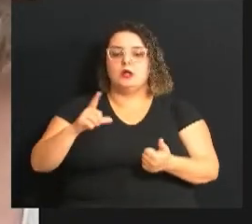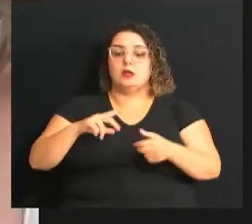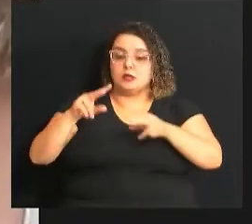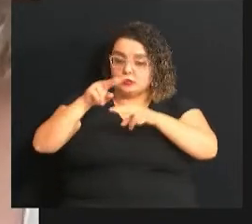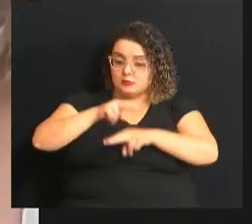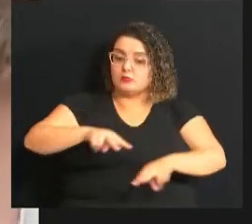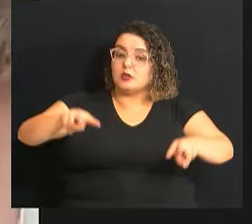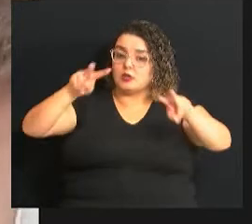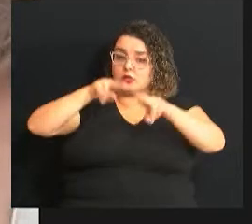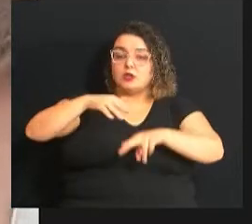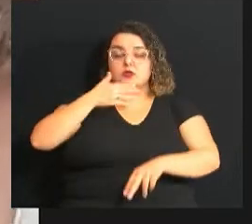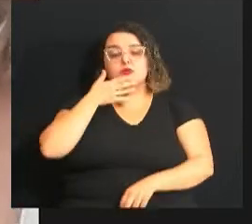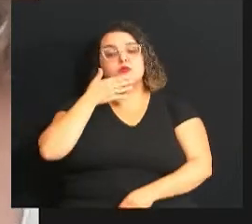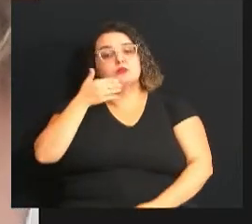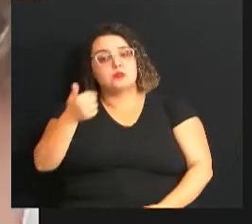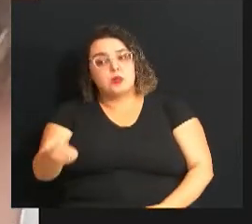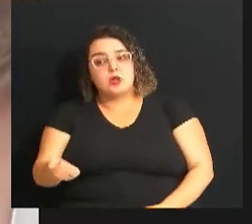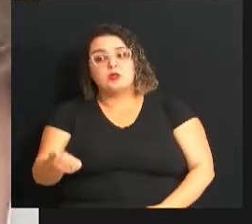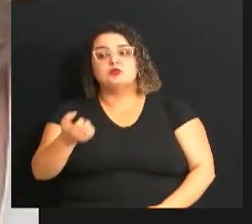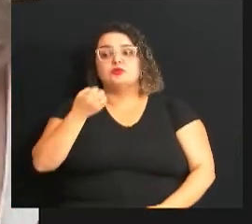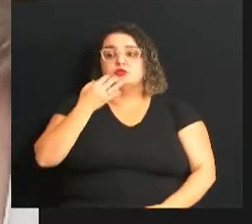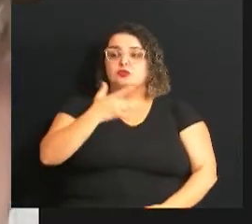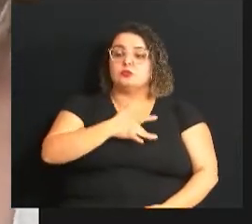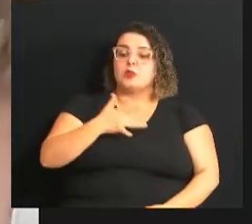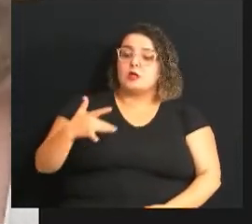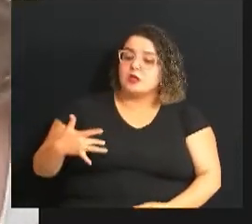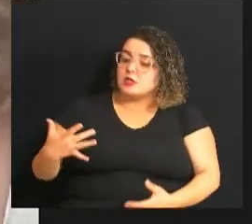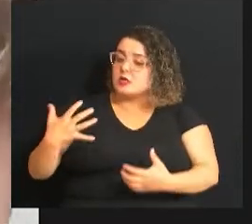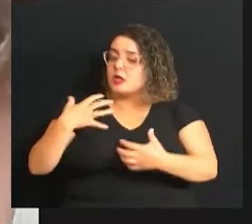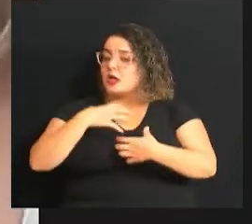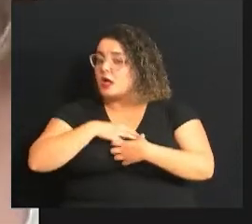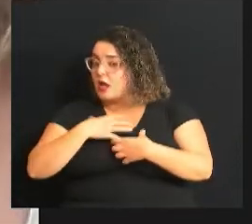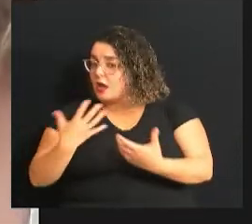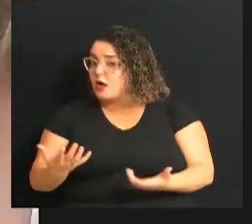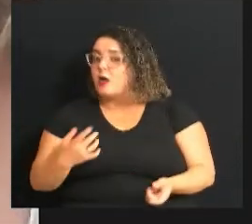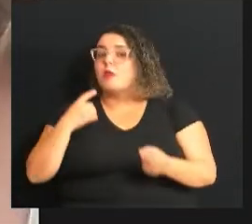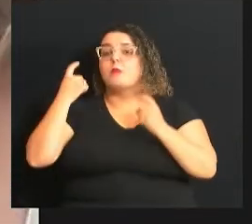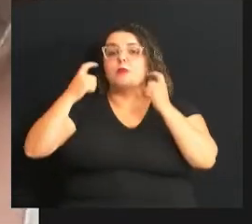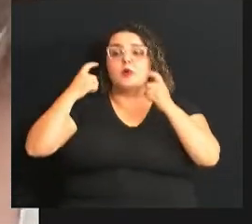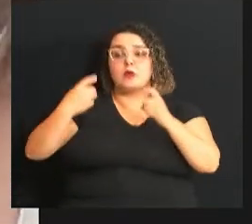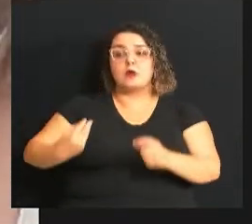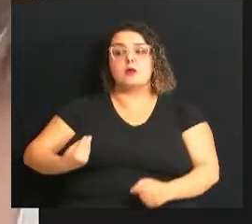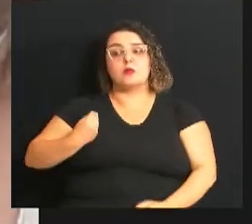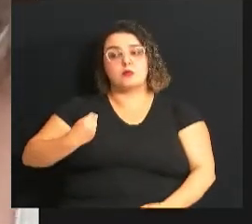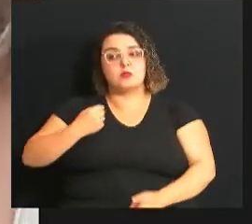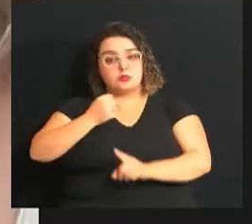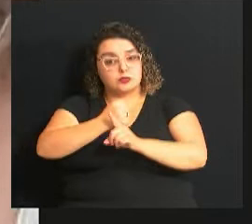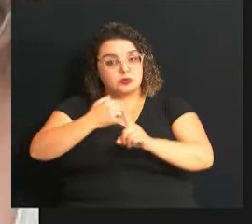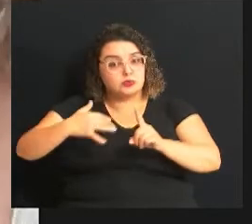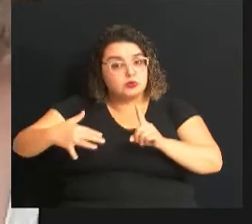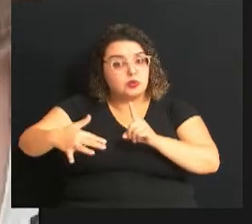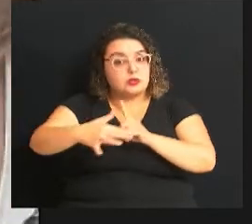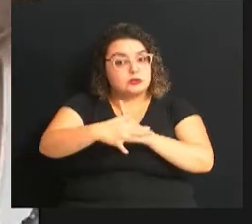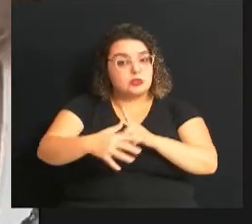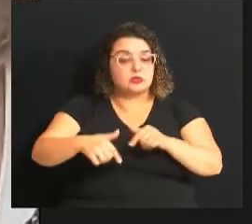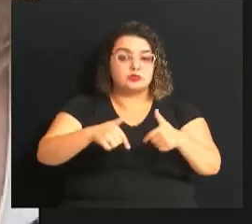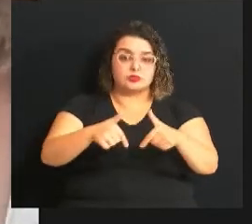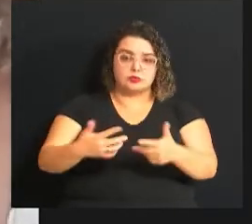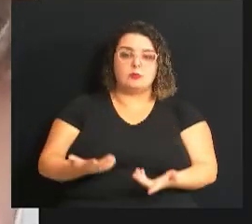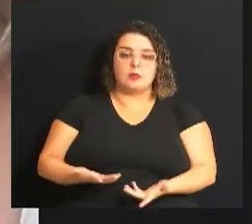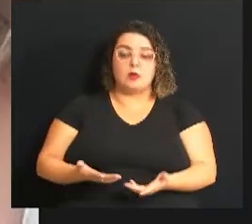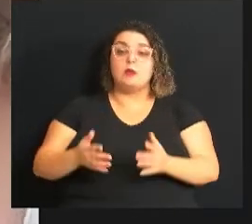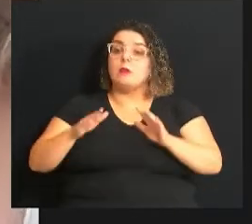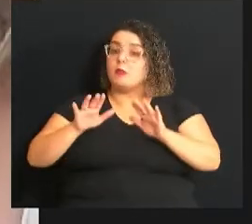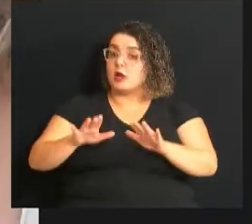de melhoria, de bem-estar emocional, preocupado com a vida, inclusive social do trabalhador. Mas se ela precisa que